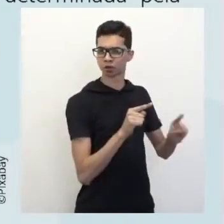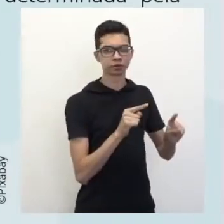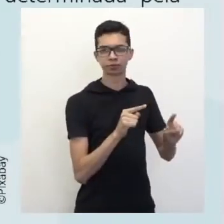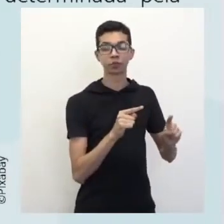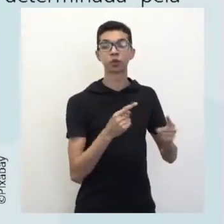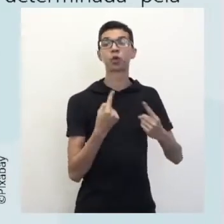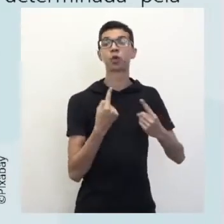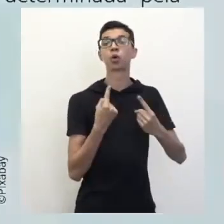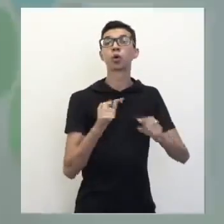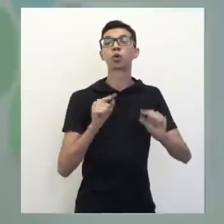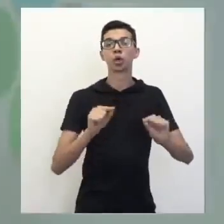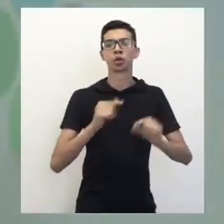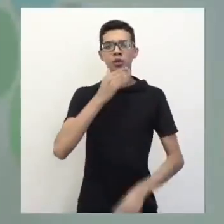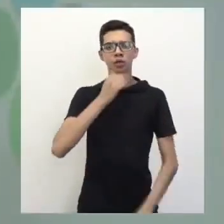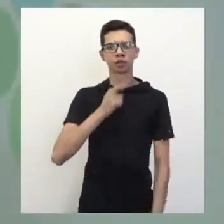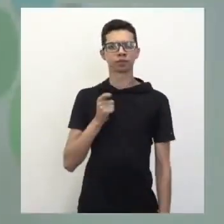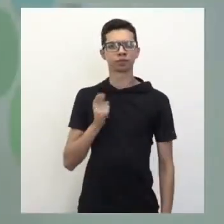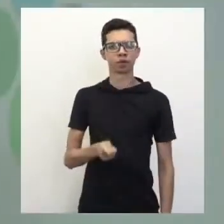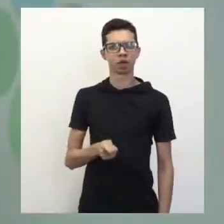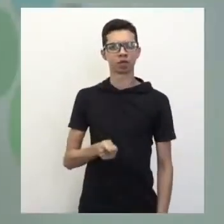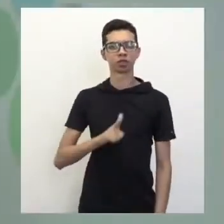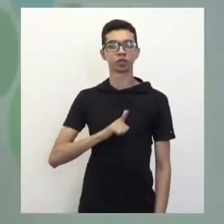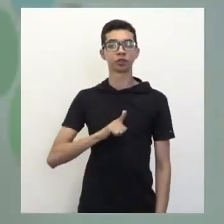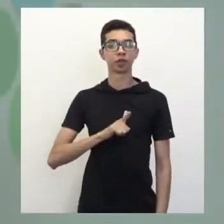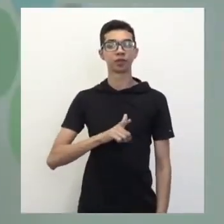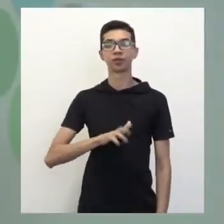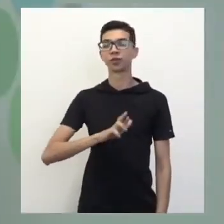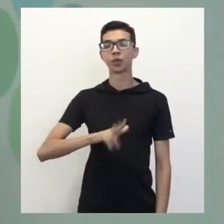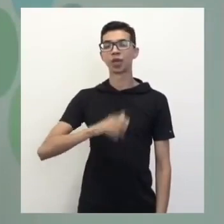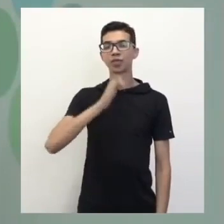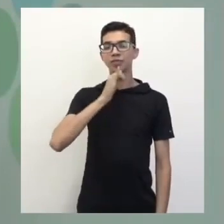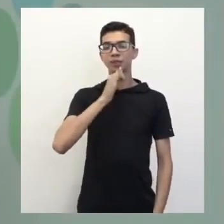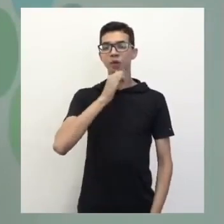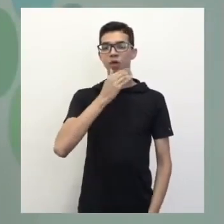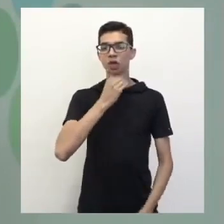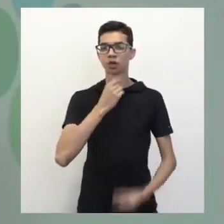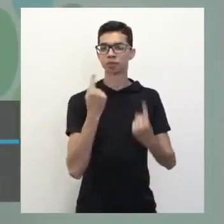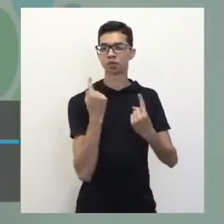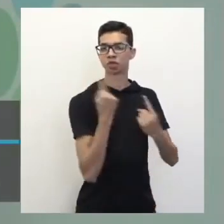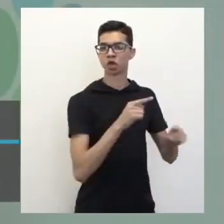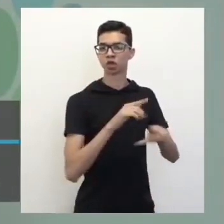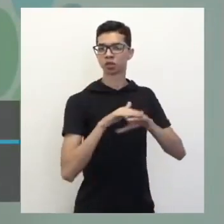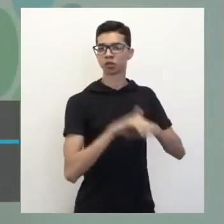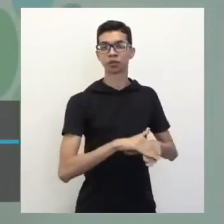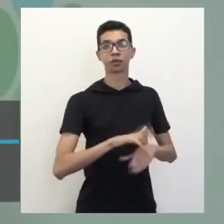machismo. A ideia não é fazer uma oposição ao homem, é